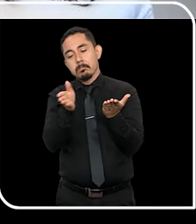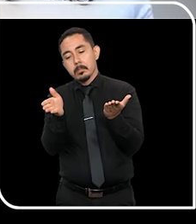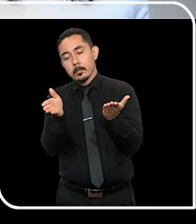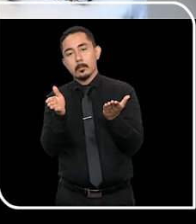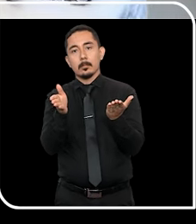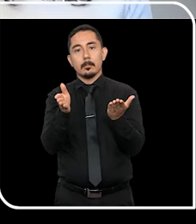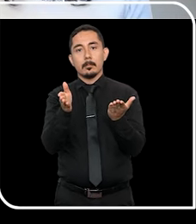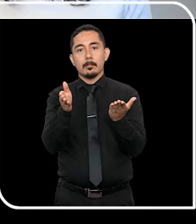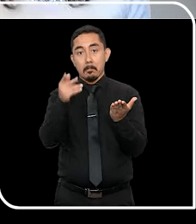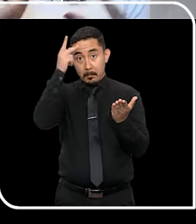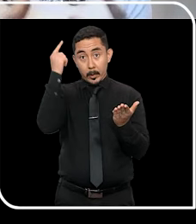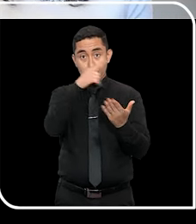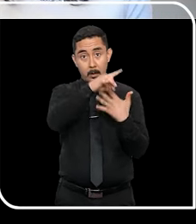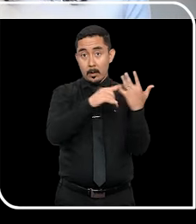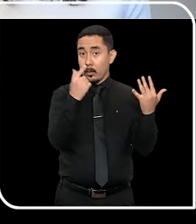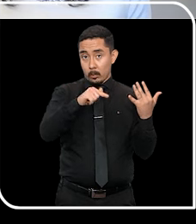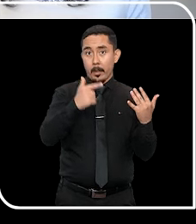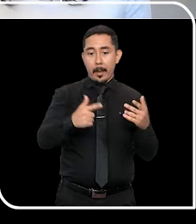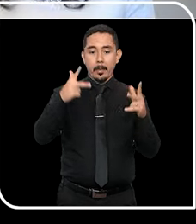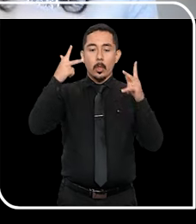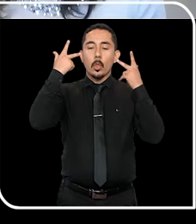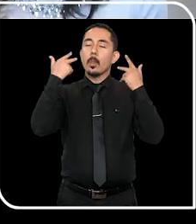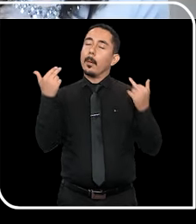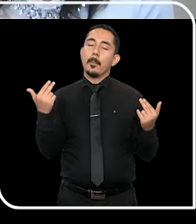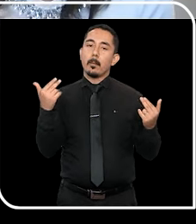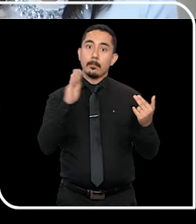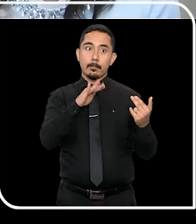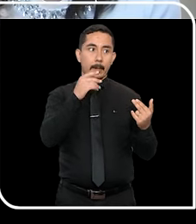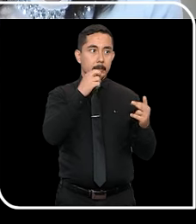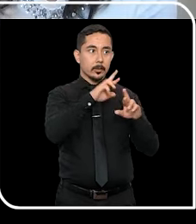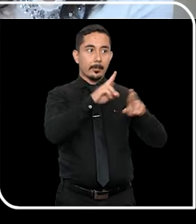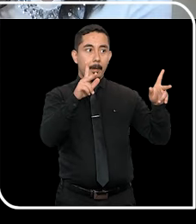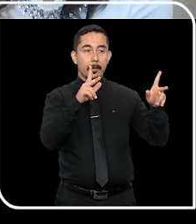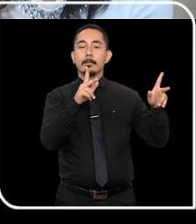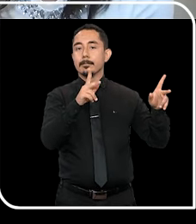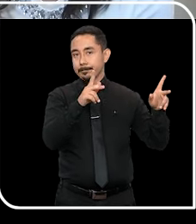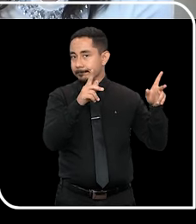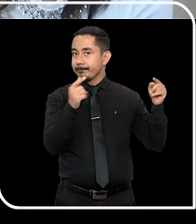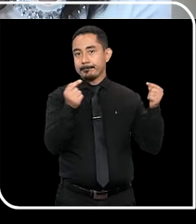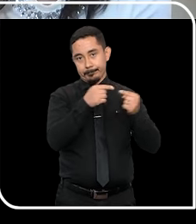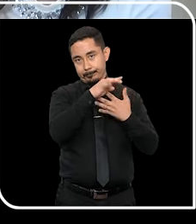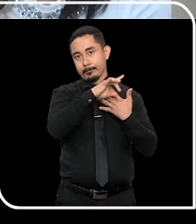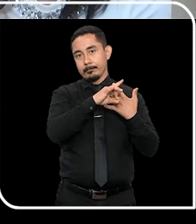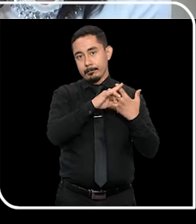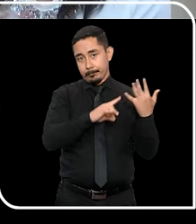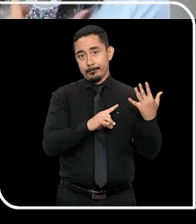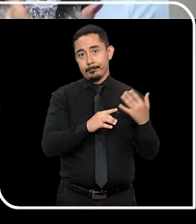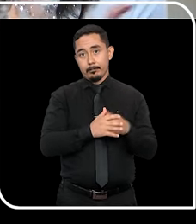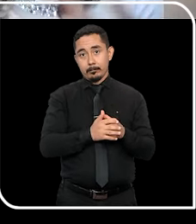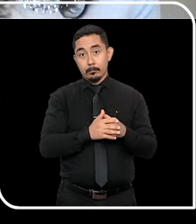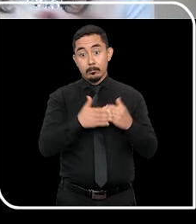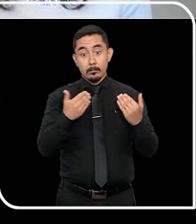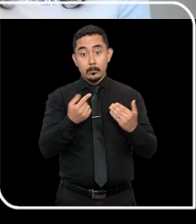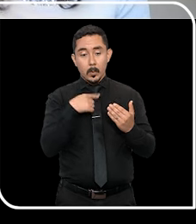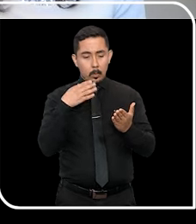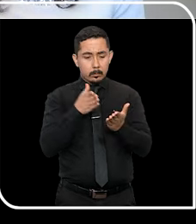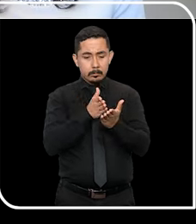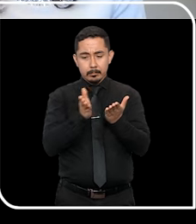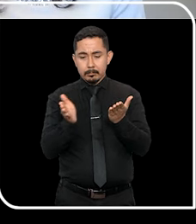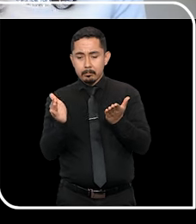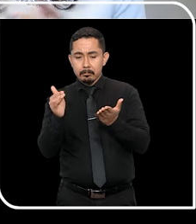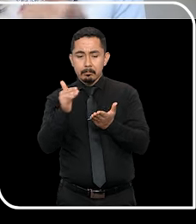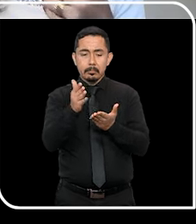é um ideal a ser perseguido que é vai ser agressivo até e as pessoas com deficiência Elas seriam um desvio desse